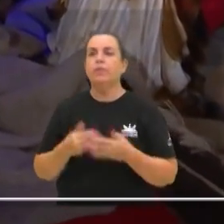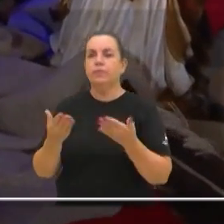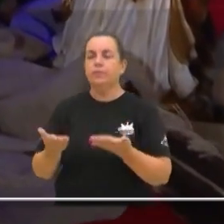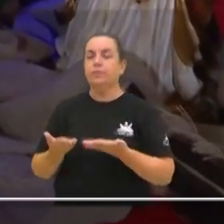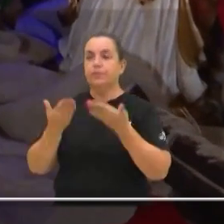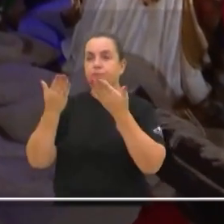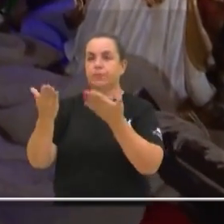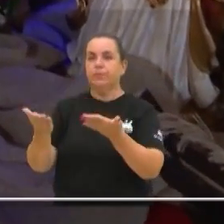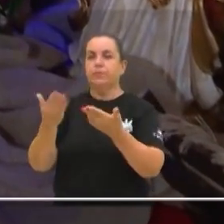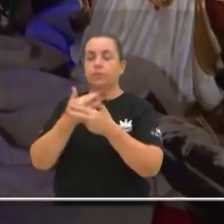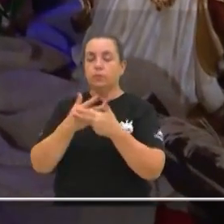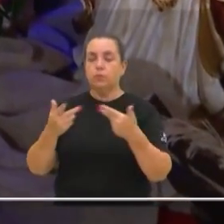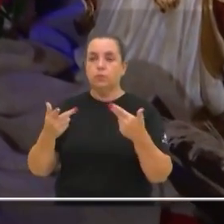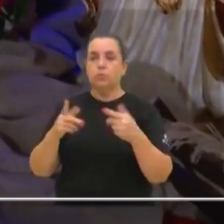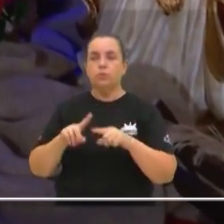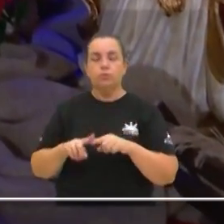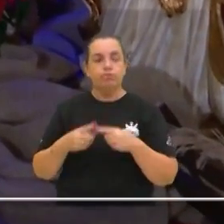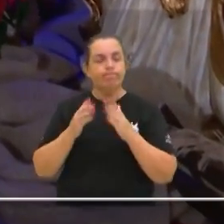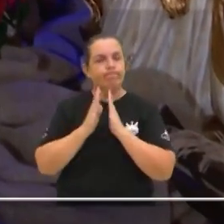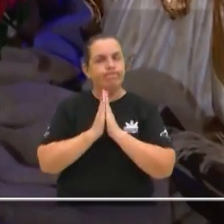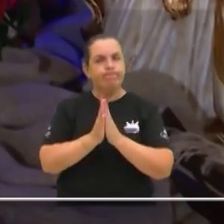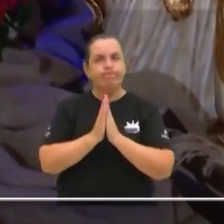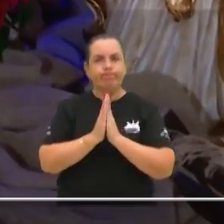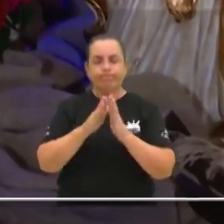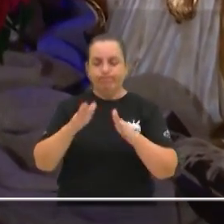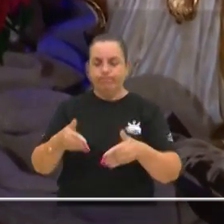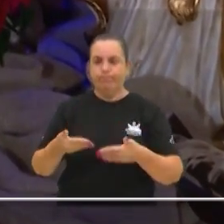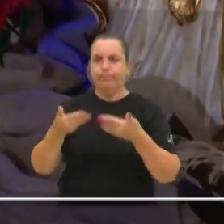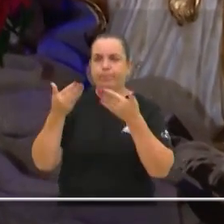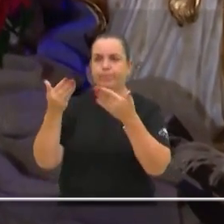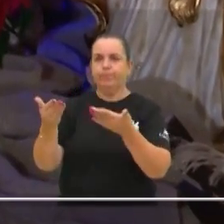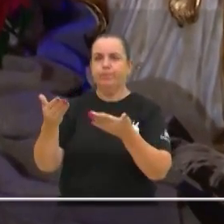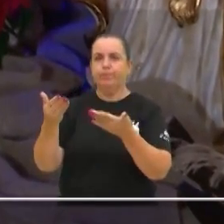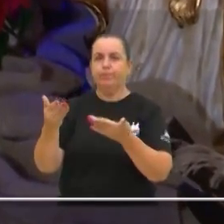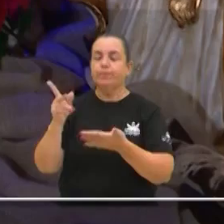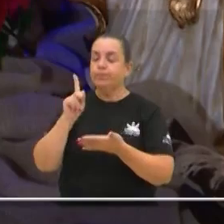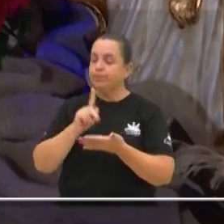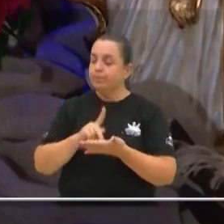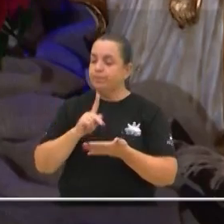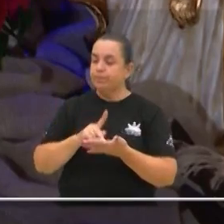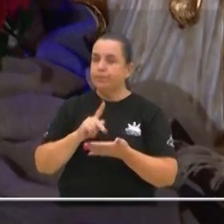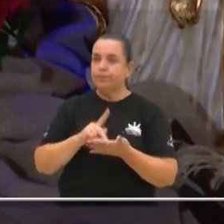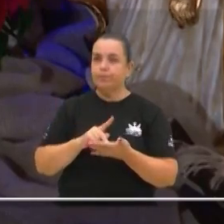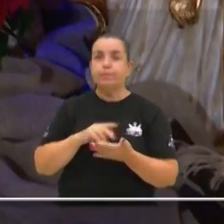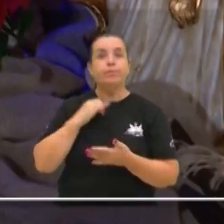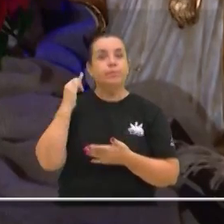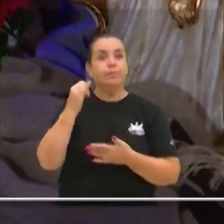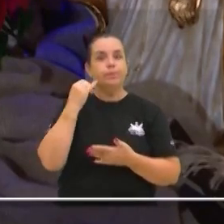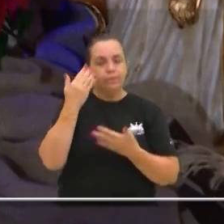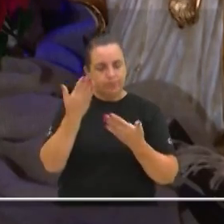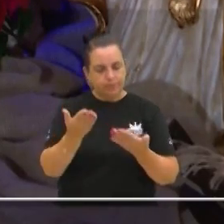Oferte algo, mas por favor, oferte algo precioso para você.